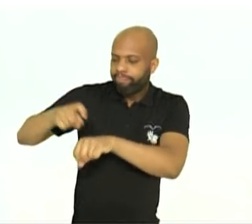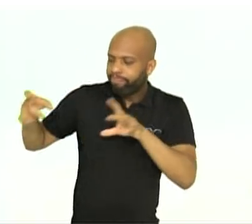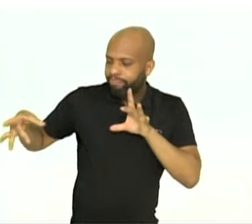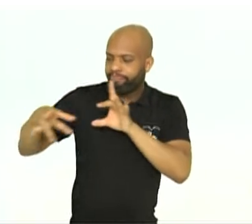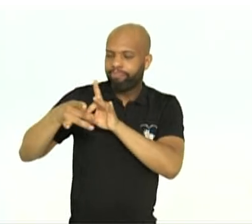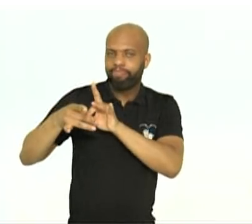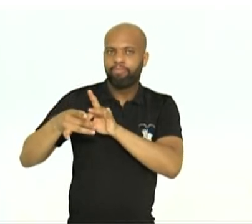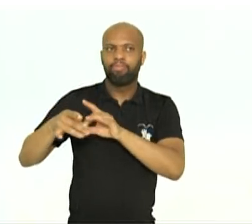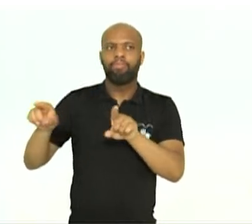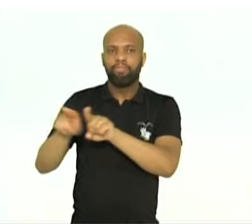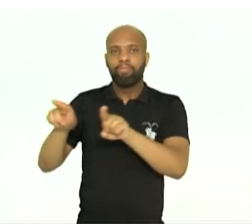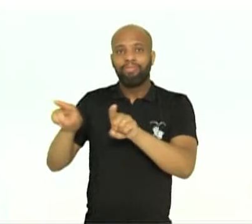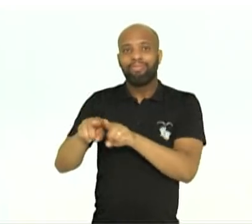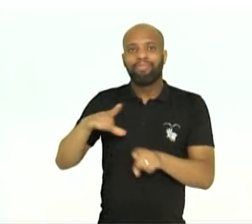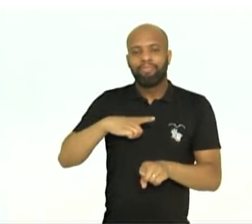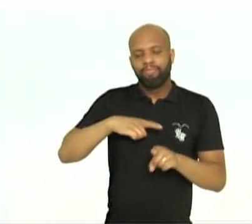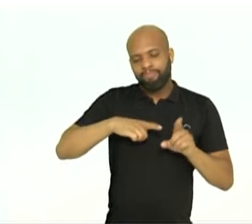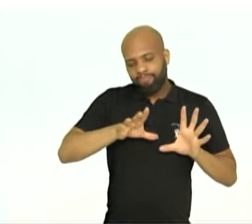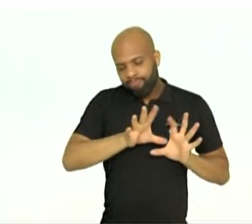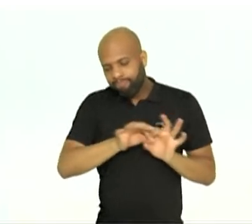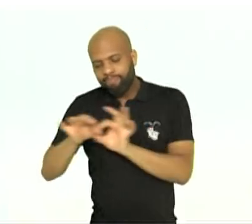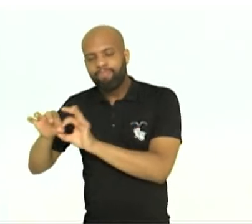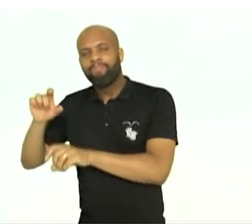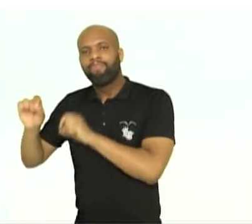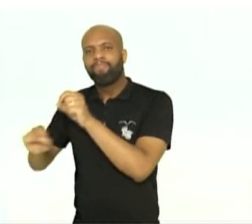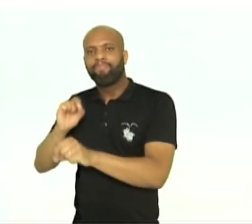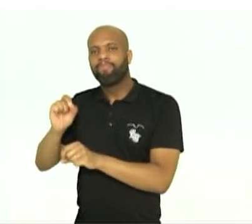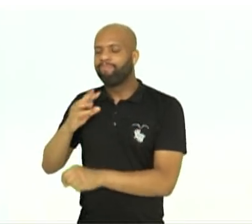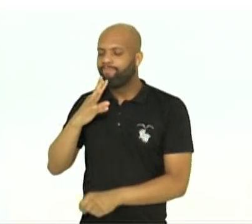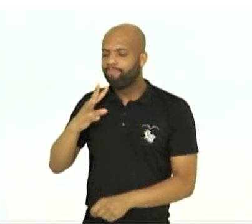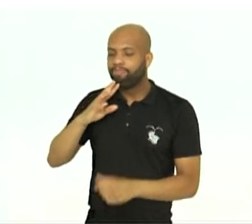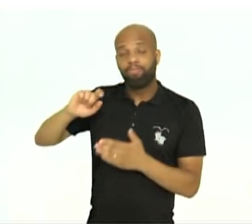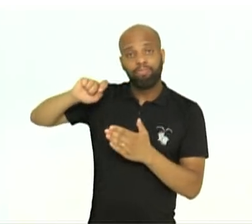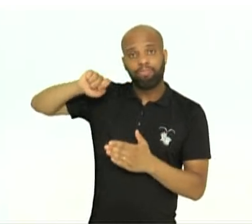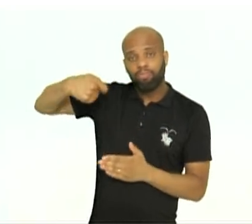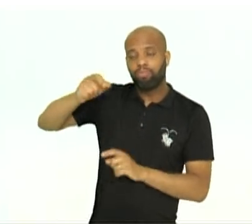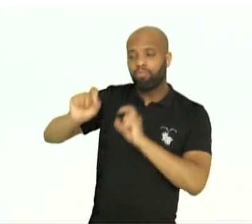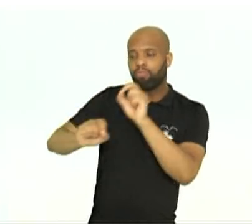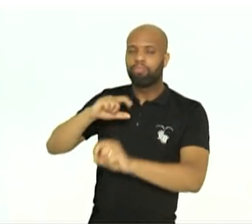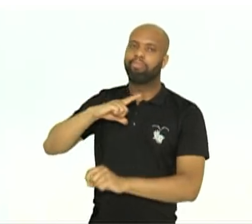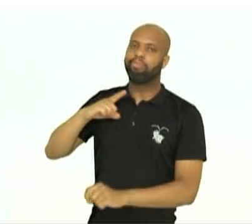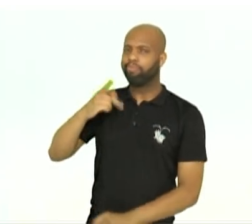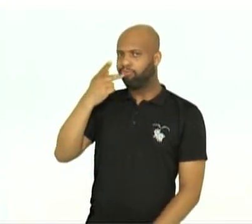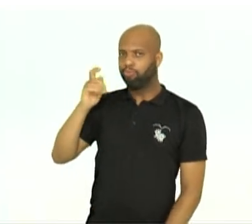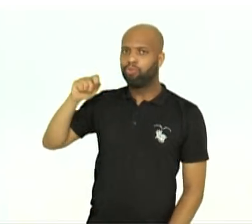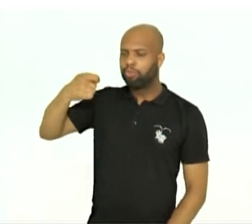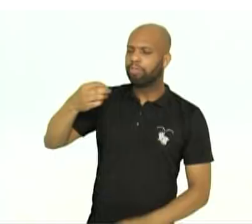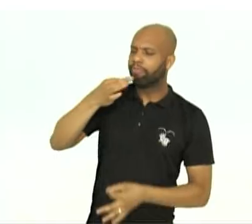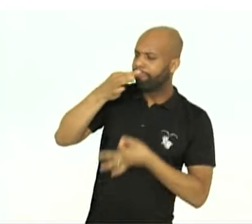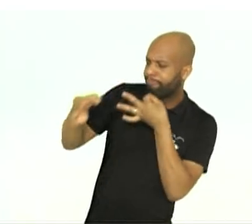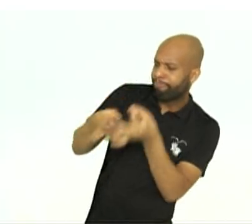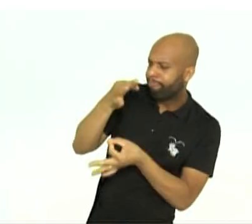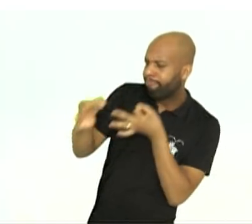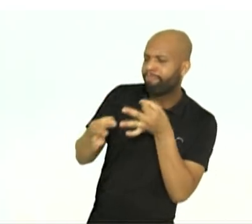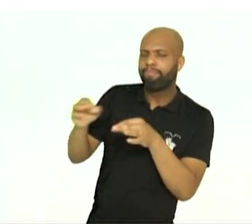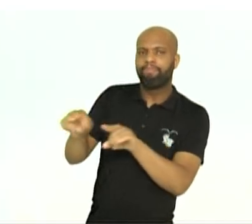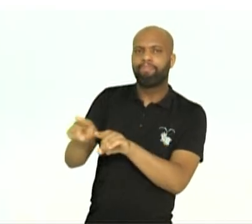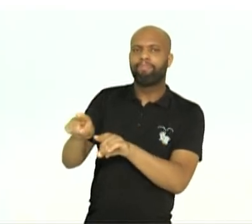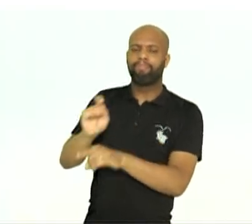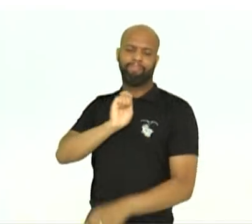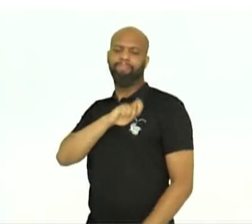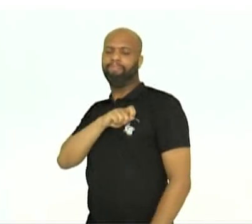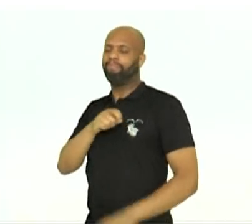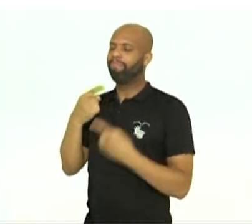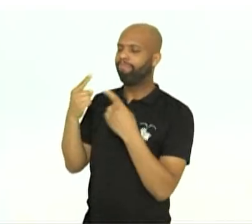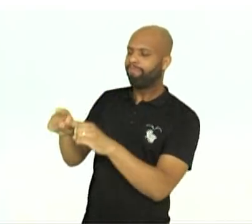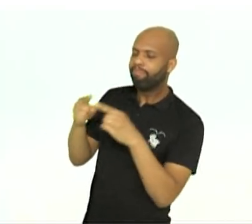você precisa ter ali um pano de fundo, um conhecimento sobre o que está sendo criticado e ou satirizado.